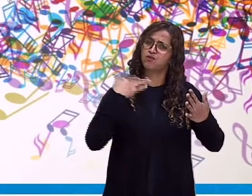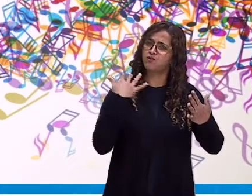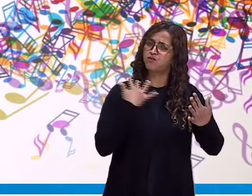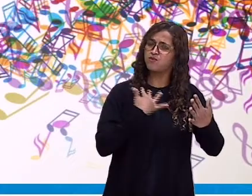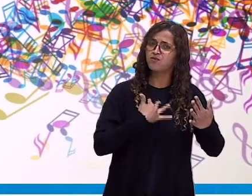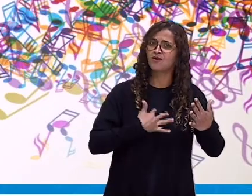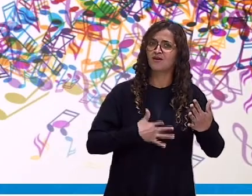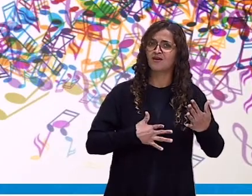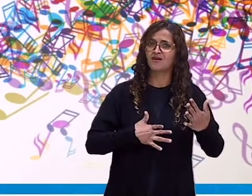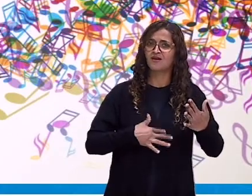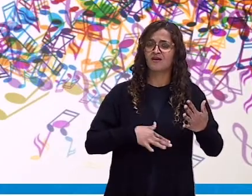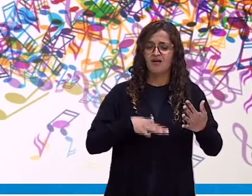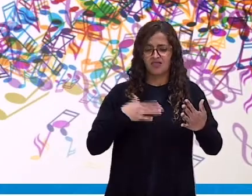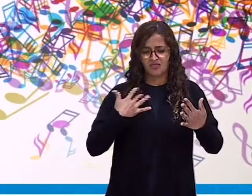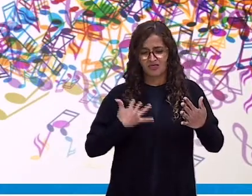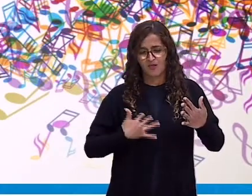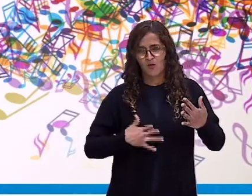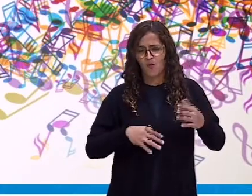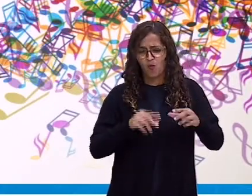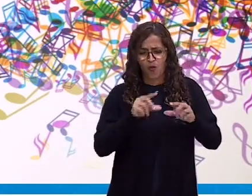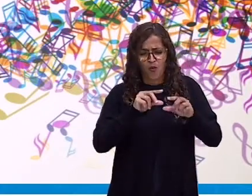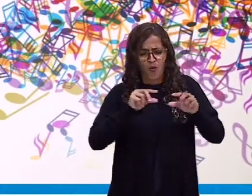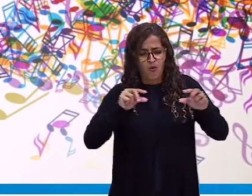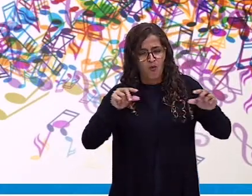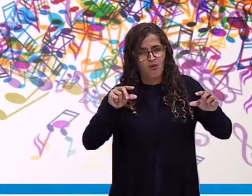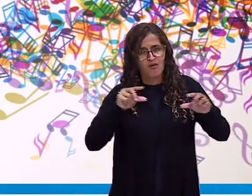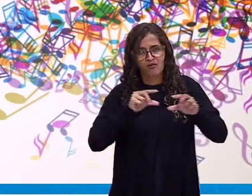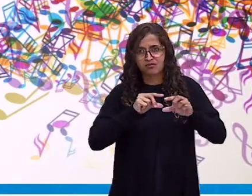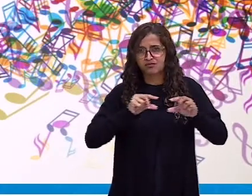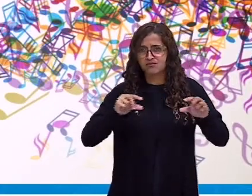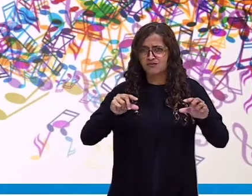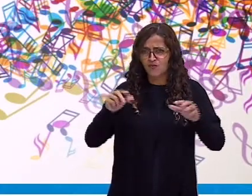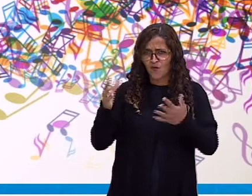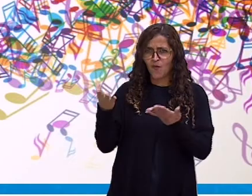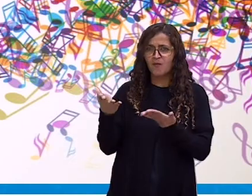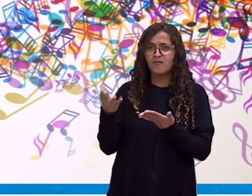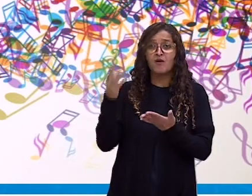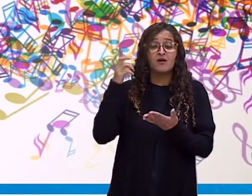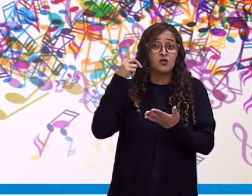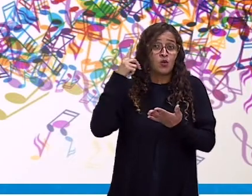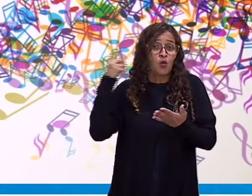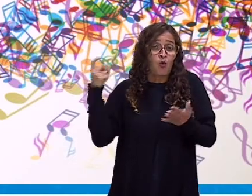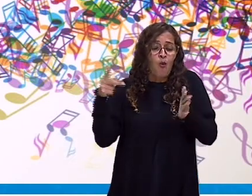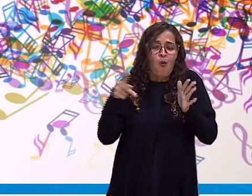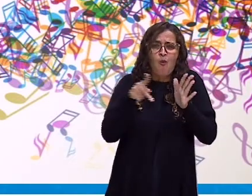pode-se brincar com as cordas. Ok? Vamos ouvir o som?